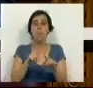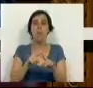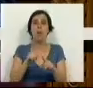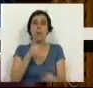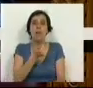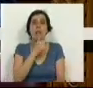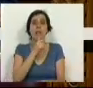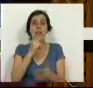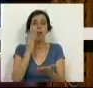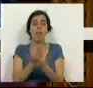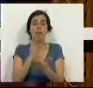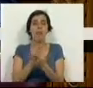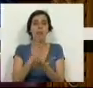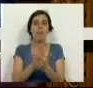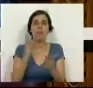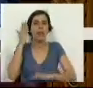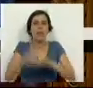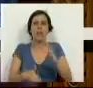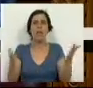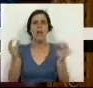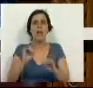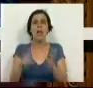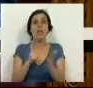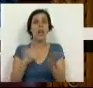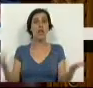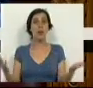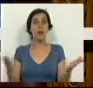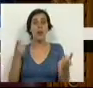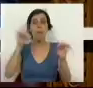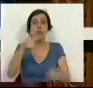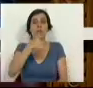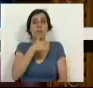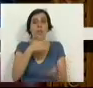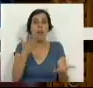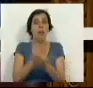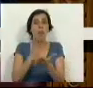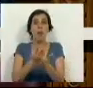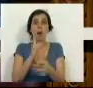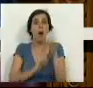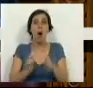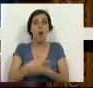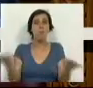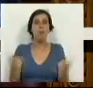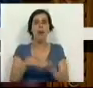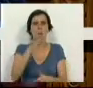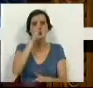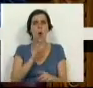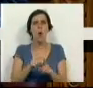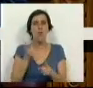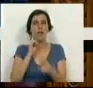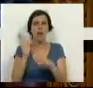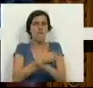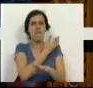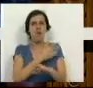uma decisão irrevogável, assim, de repente, sem ninguém estar à espera, mais uma decisão irrevogável e, portanto, é um Governo que, para além de estar a